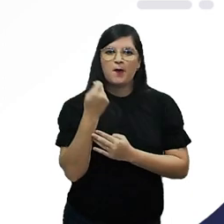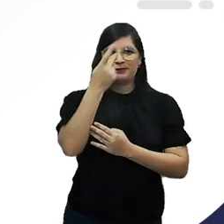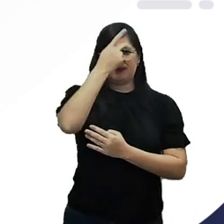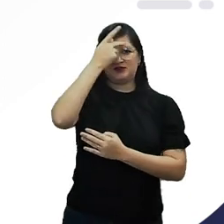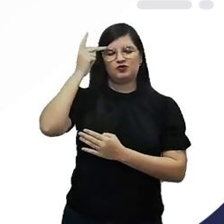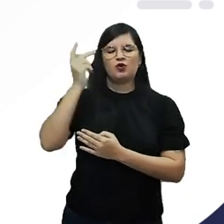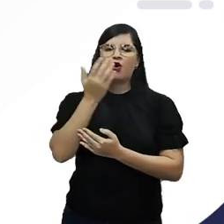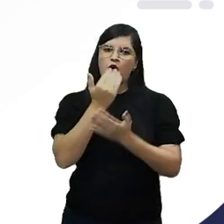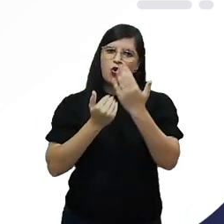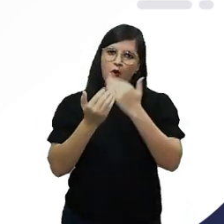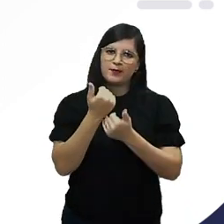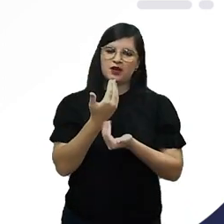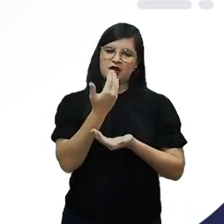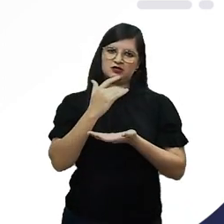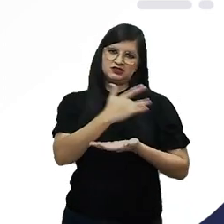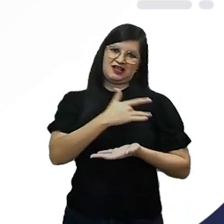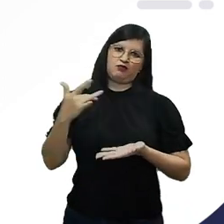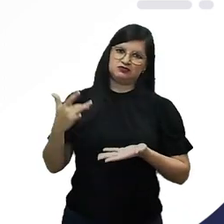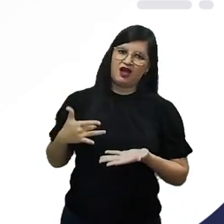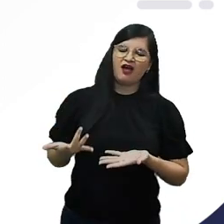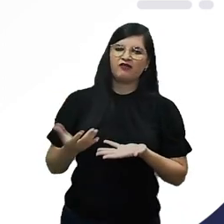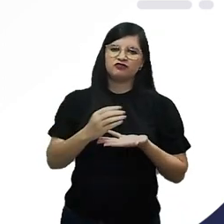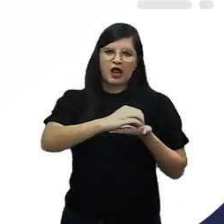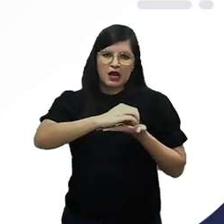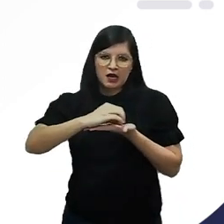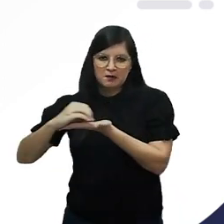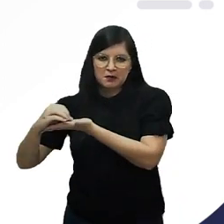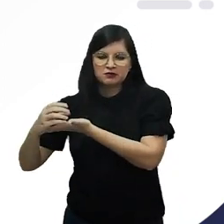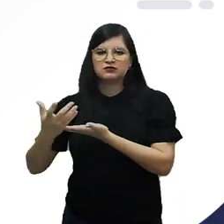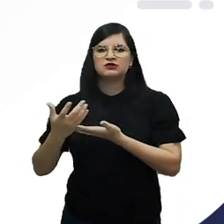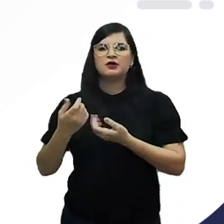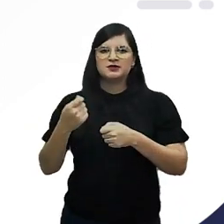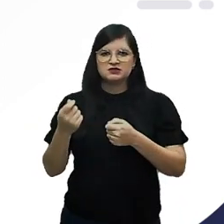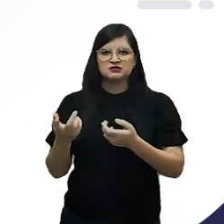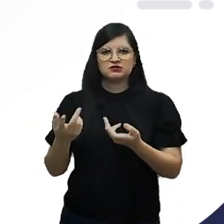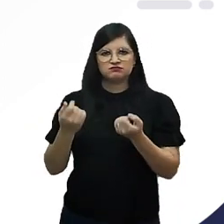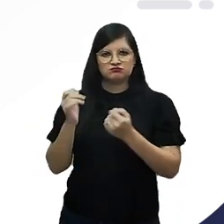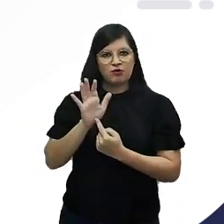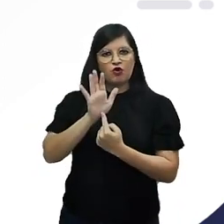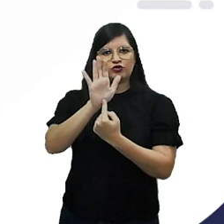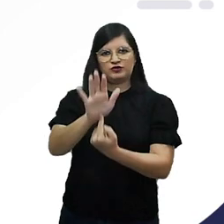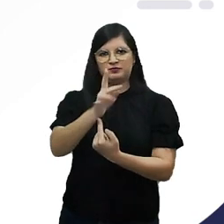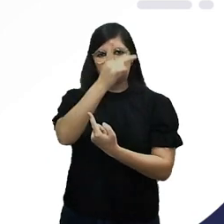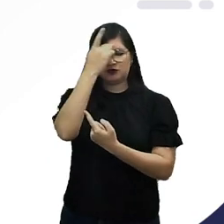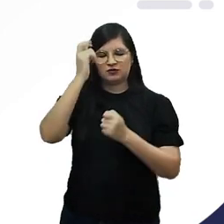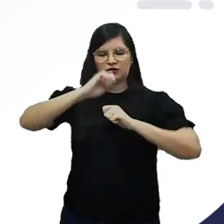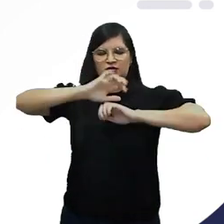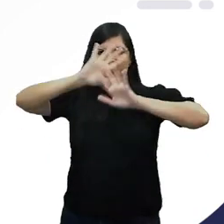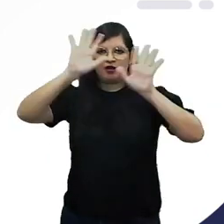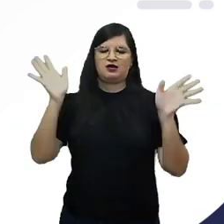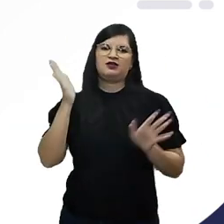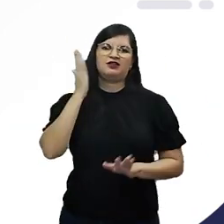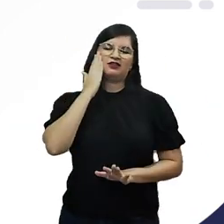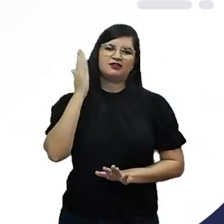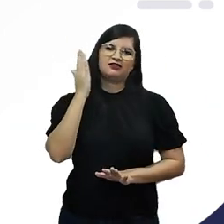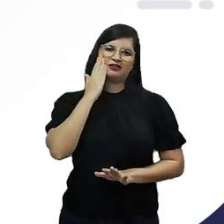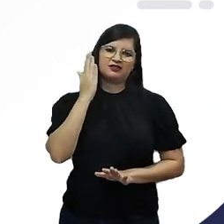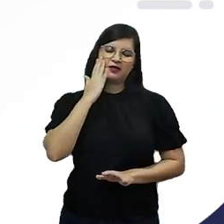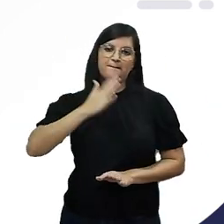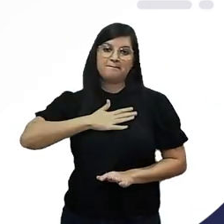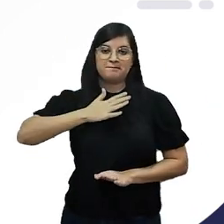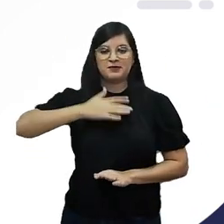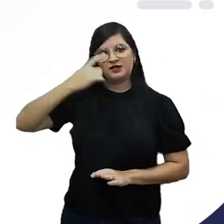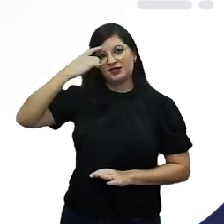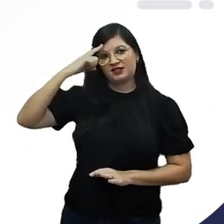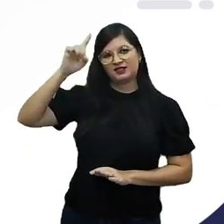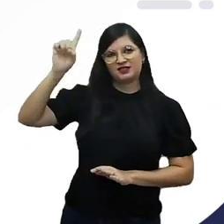consomem orgânicos no Brasil. Então, explore esses pontos para poder ficar mais claro, para que as pessoas possam entender o quanto a tua ideia